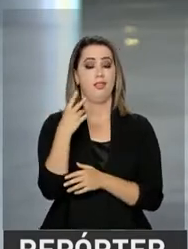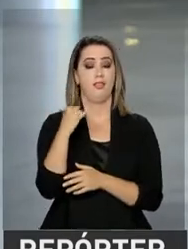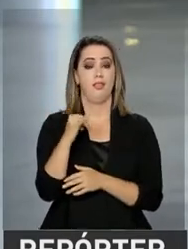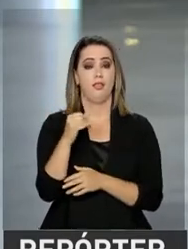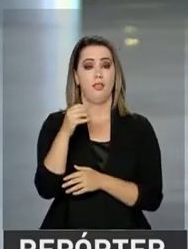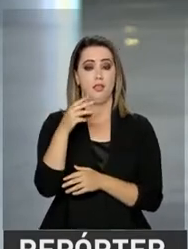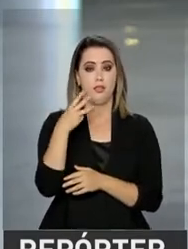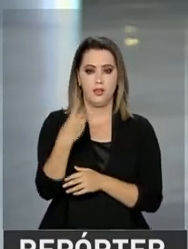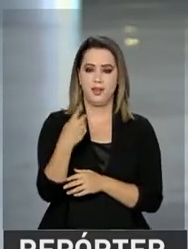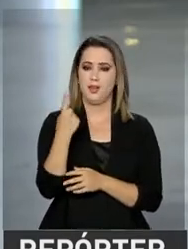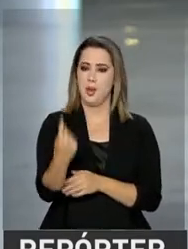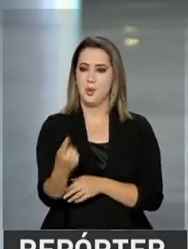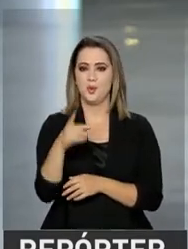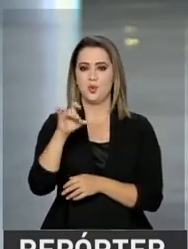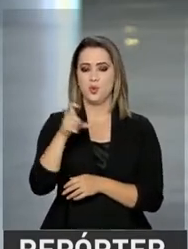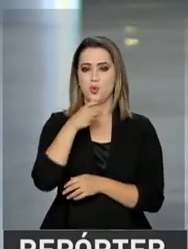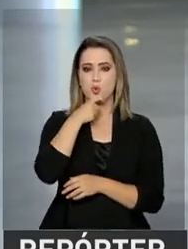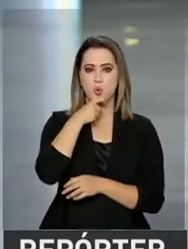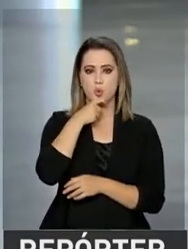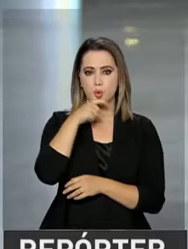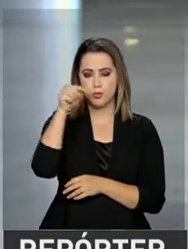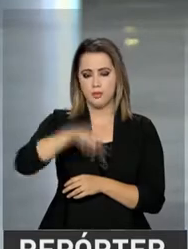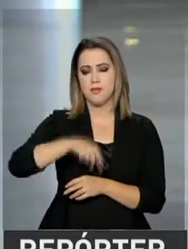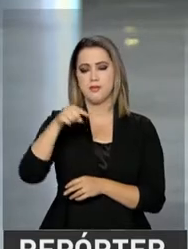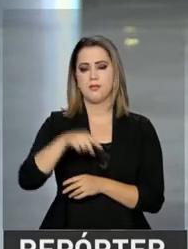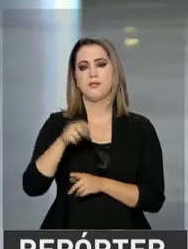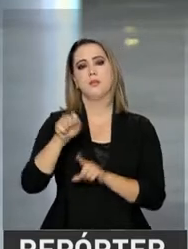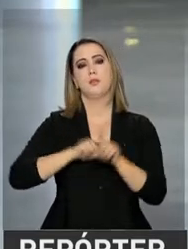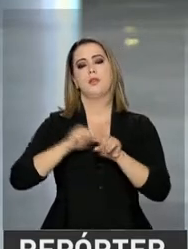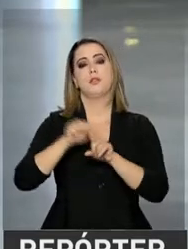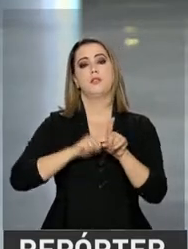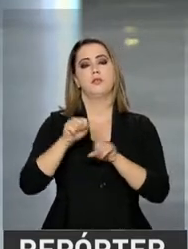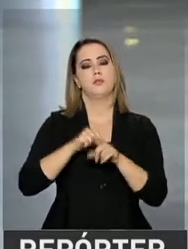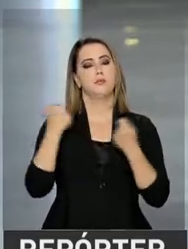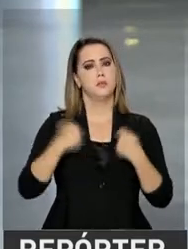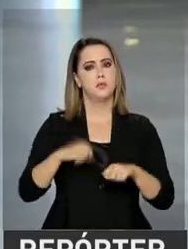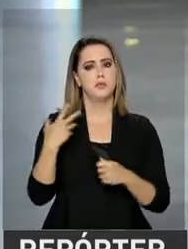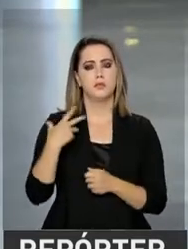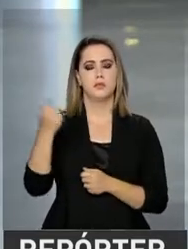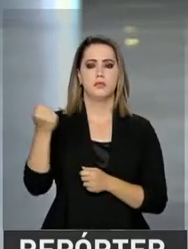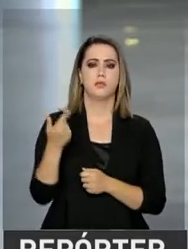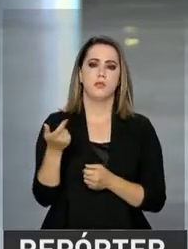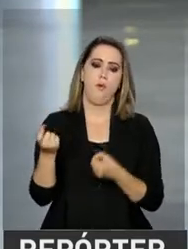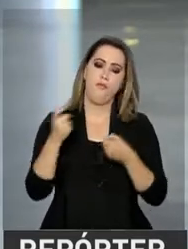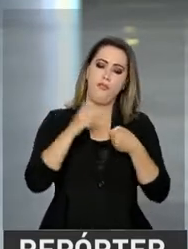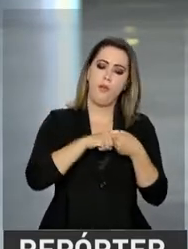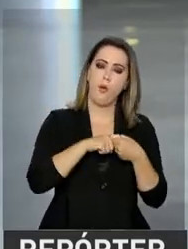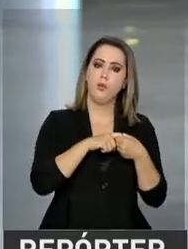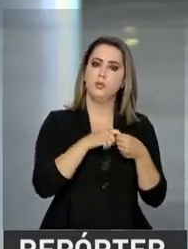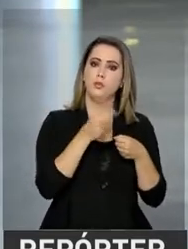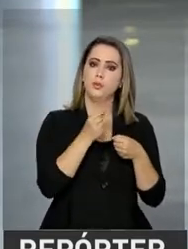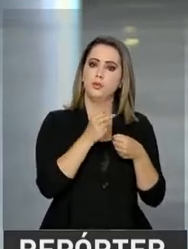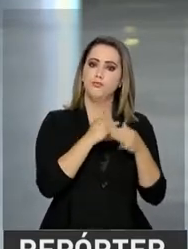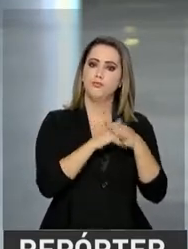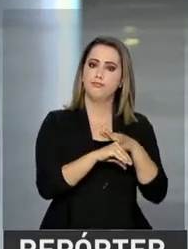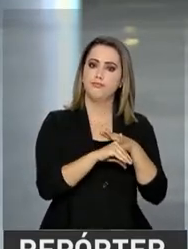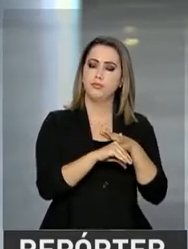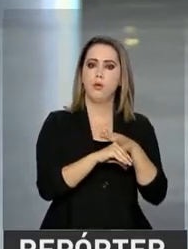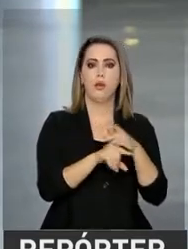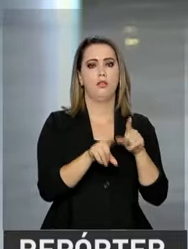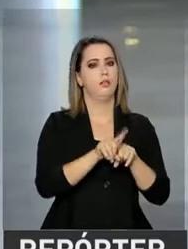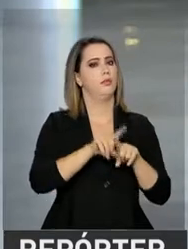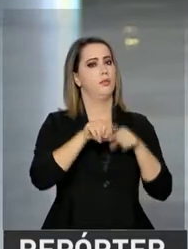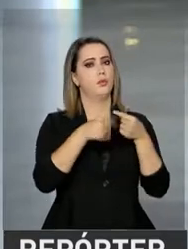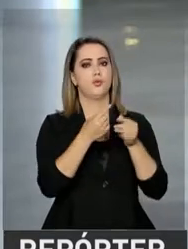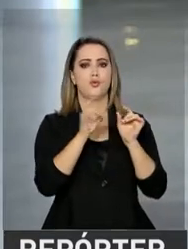julho portanto até o final deste mês quem não fizer o saque o dinheiro vai voltar para a conta do fgts a esse recurso ele